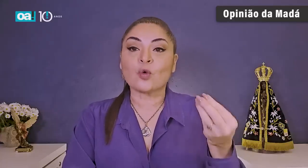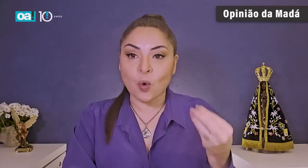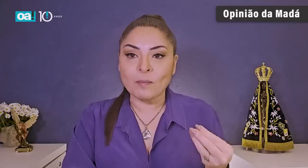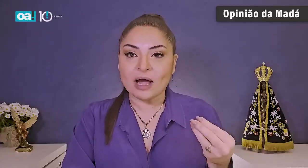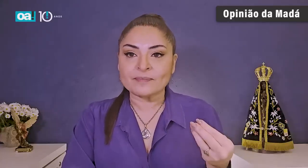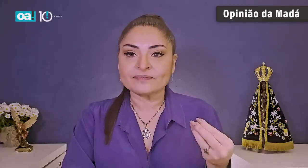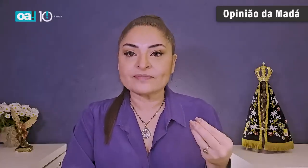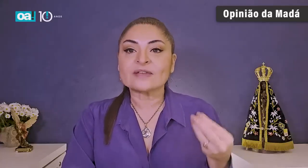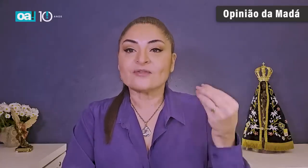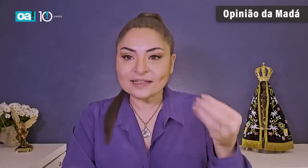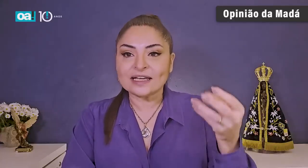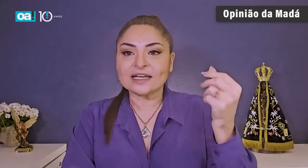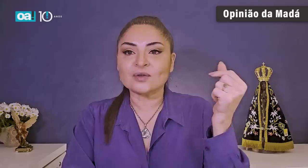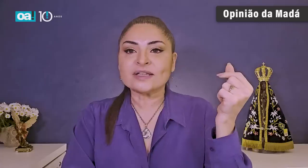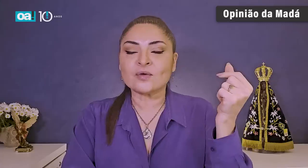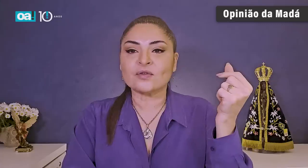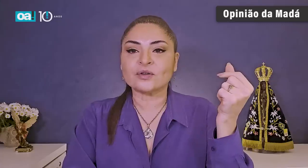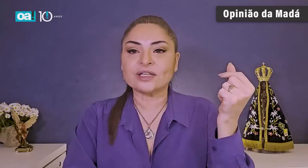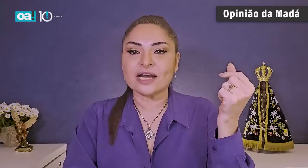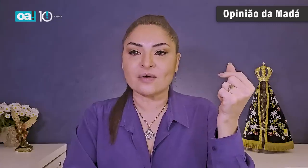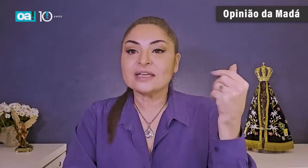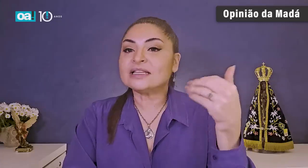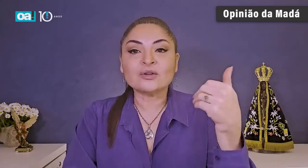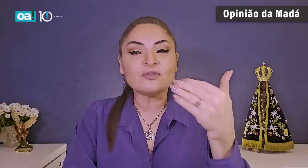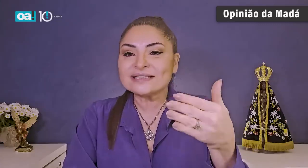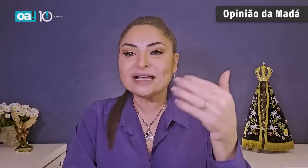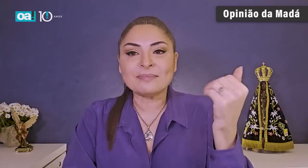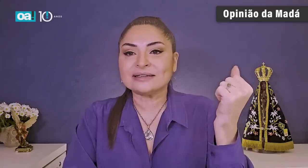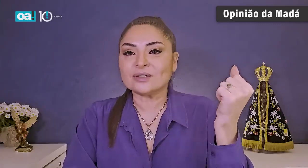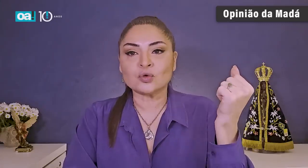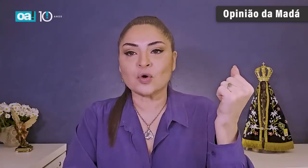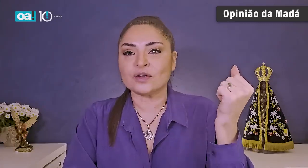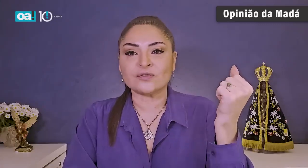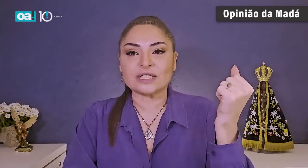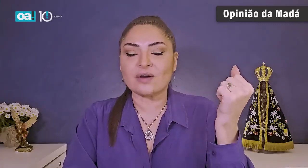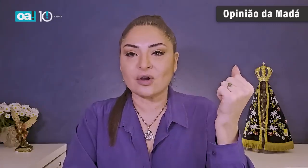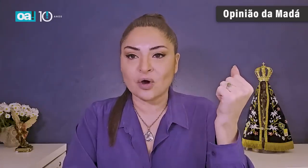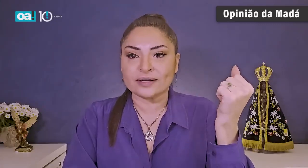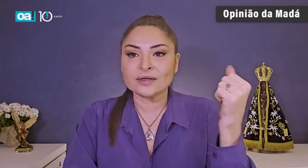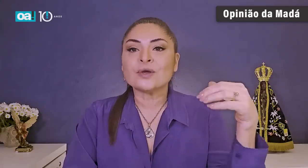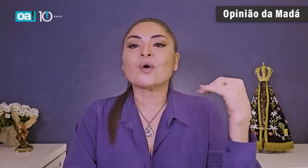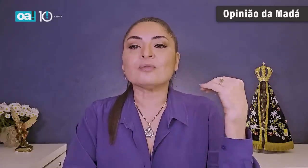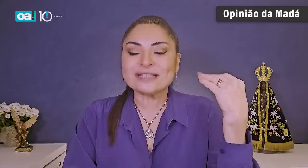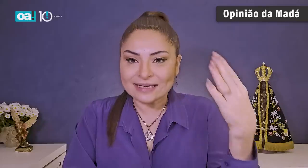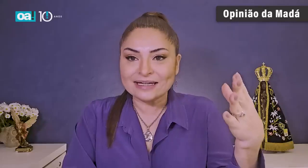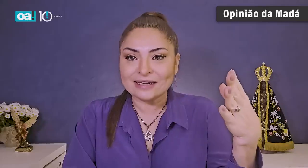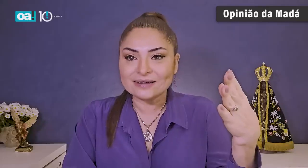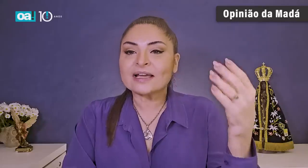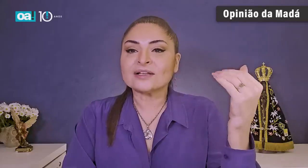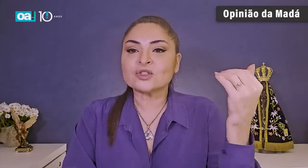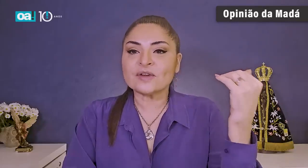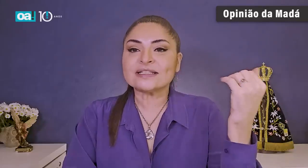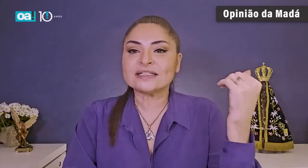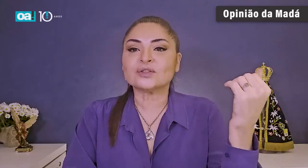não sucumba, vai ter que negociar com o governo federal. Então não vai sair batendo no governo federal agora, como